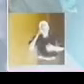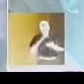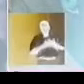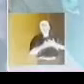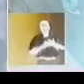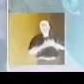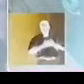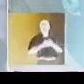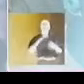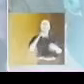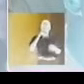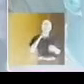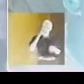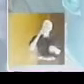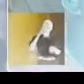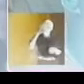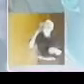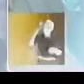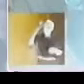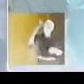desse Deus dizendo: eu te amo.